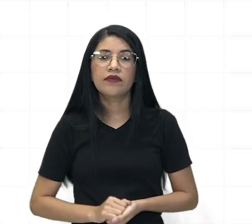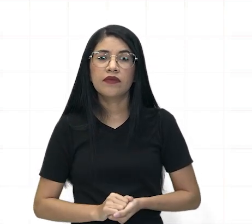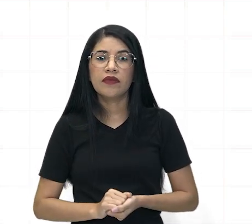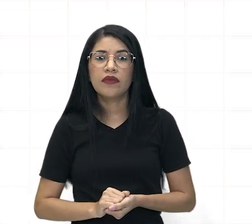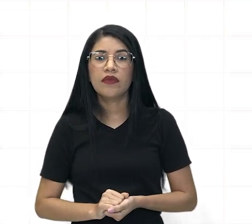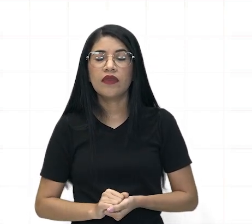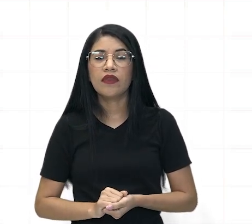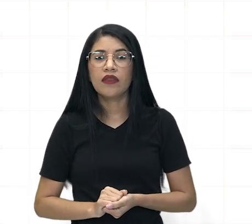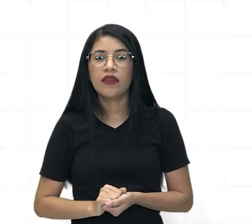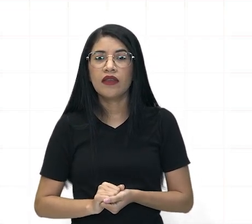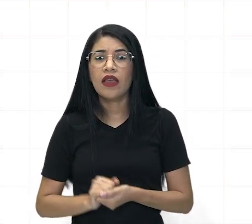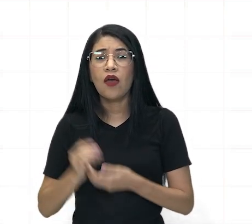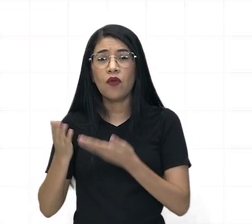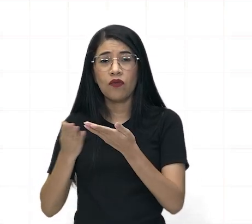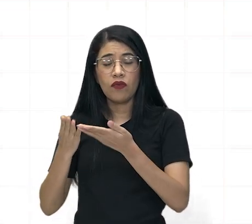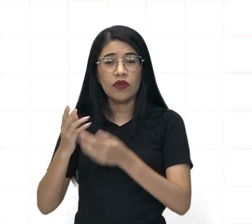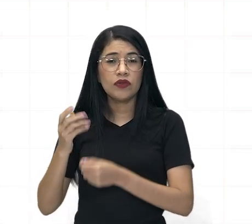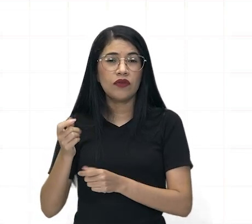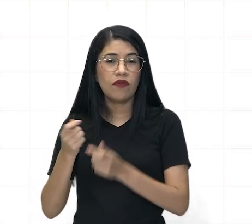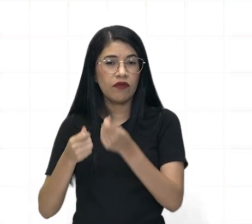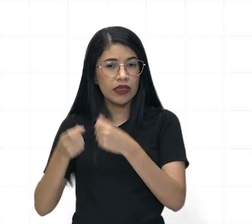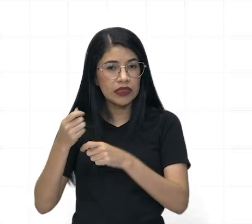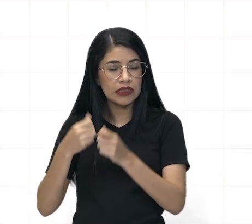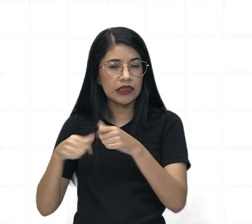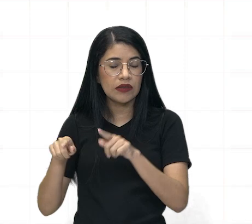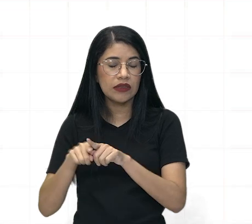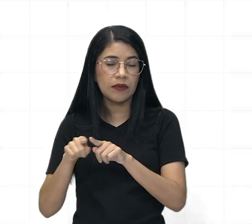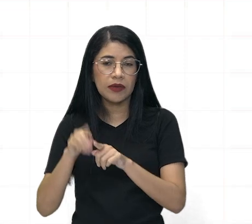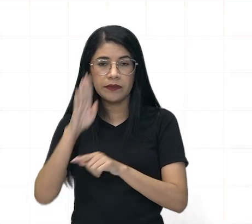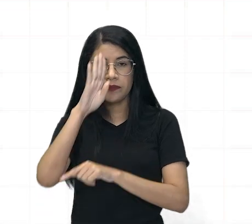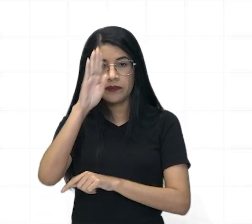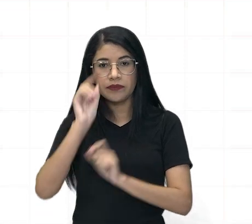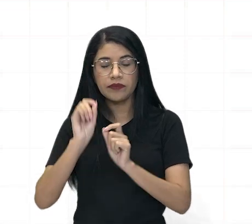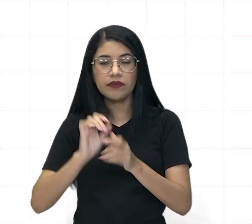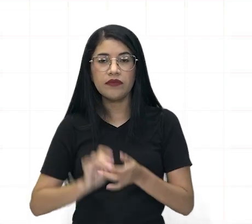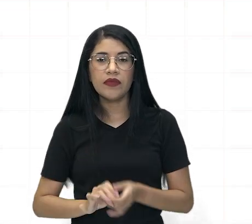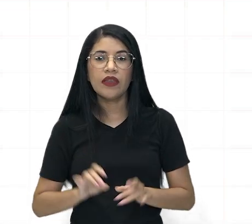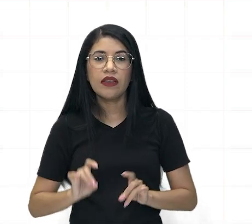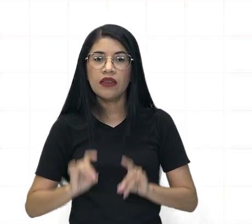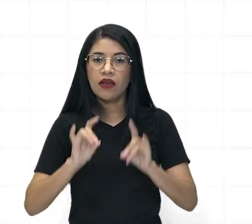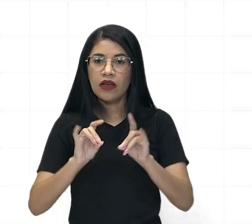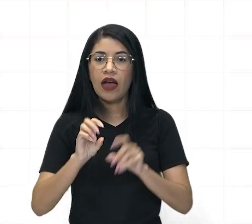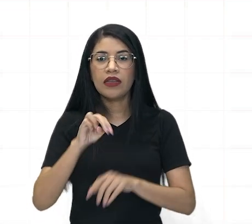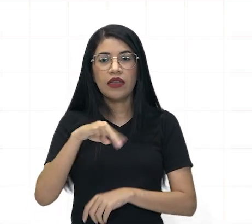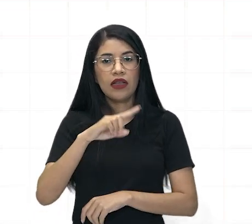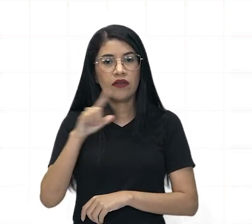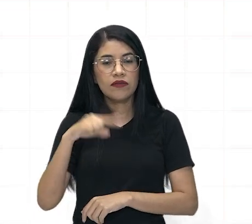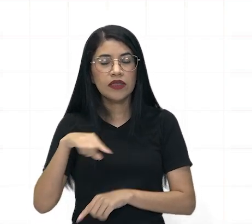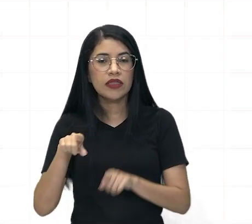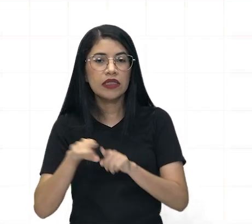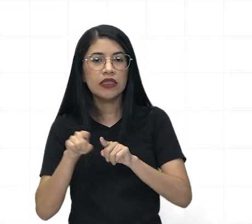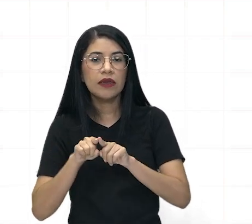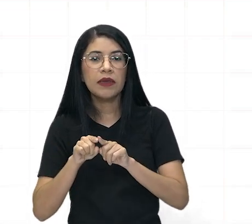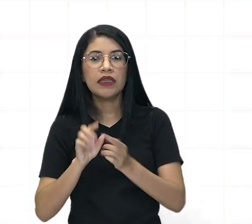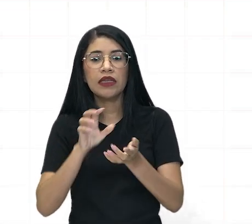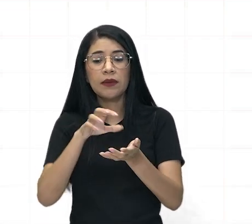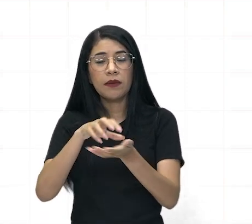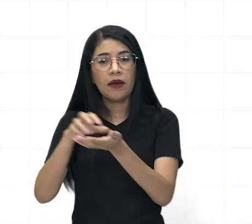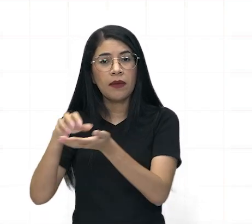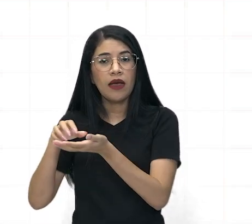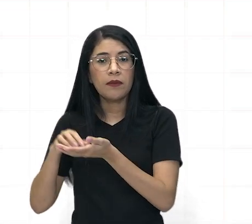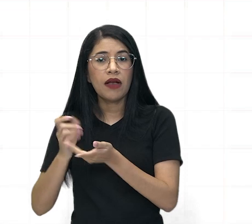então, serviços financeiros, ali principalmente na Austrália e na Nova Zelândia, né, que tem grandes